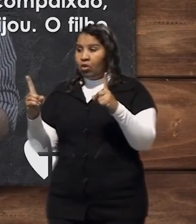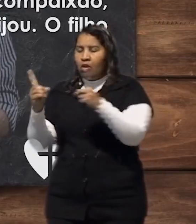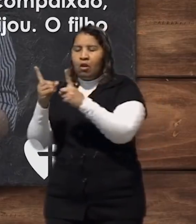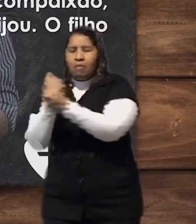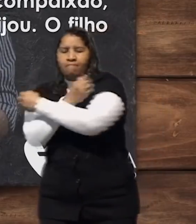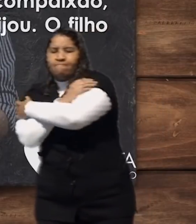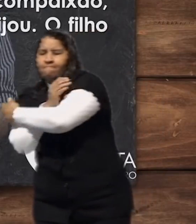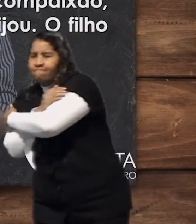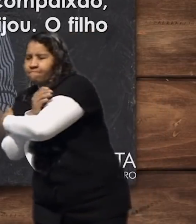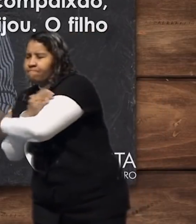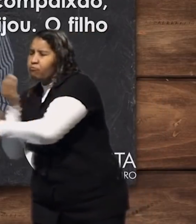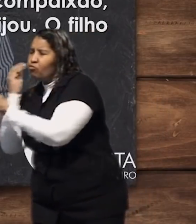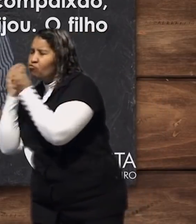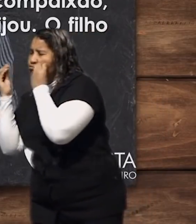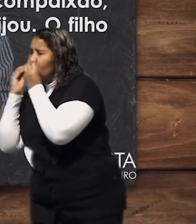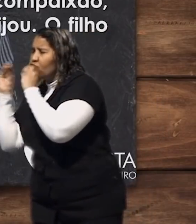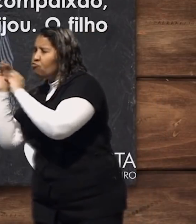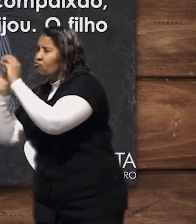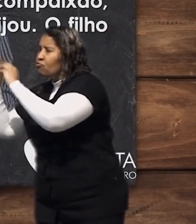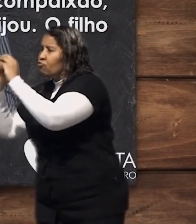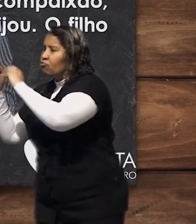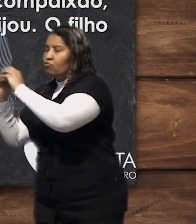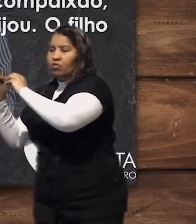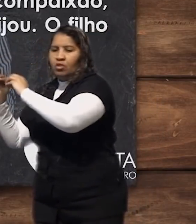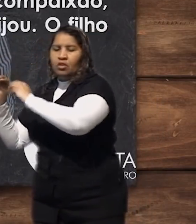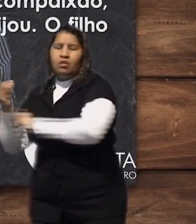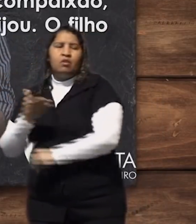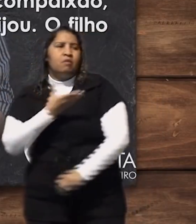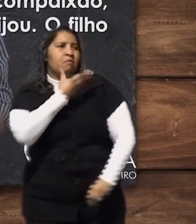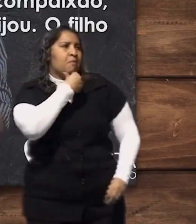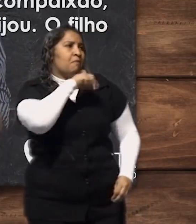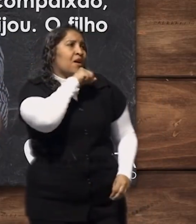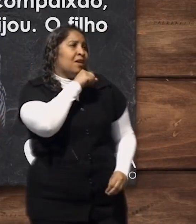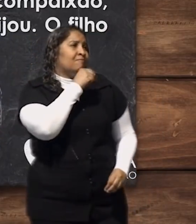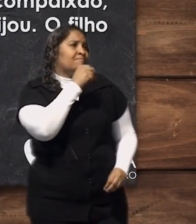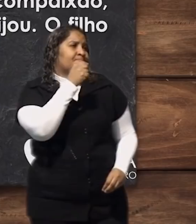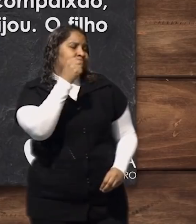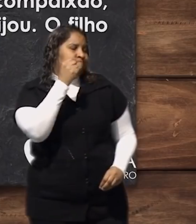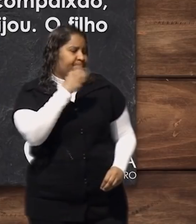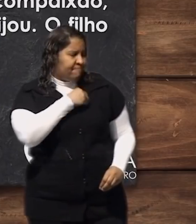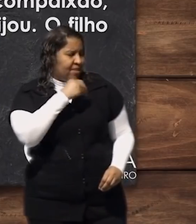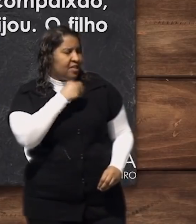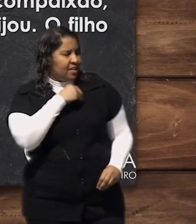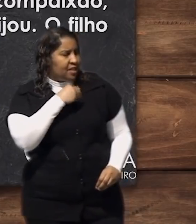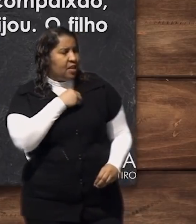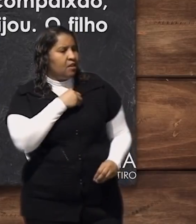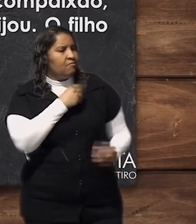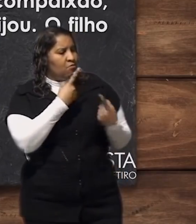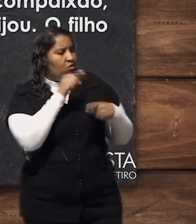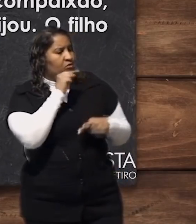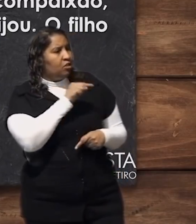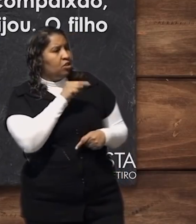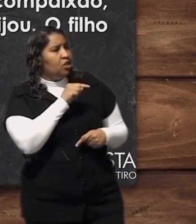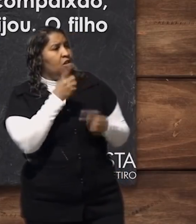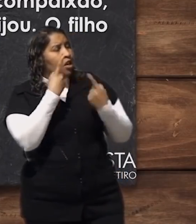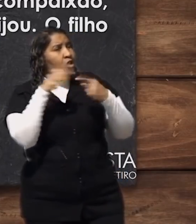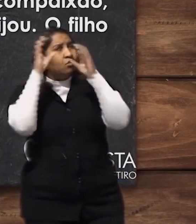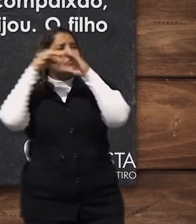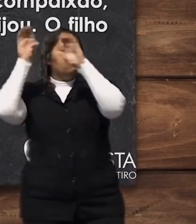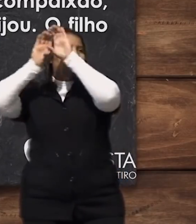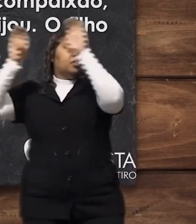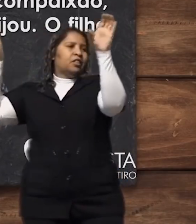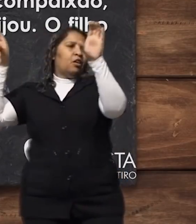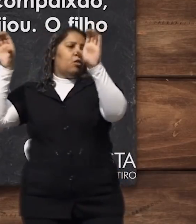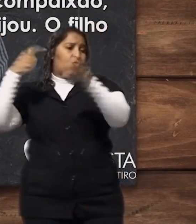o filho lhe disse pai pequei contra o céu é contra ti não sou mais digno de ser chamado teu filho mas o pai